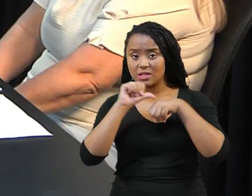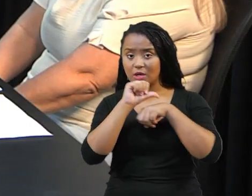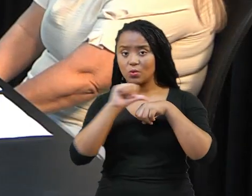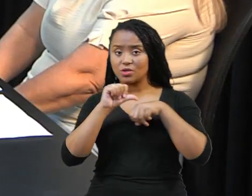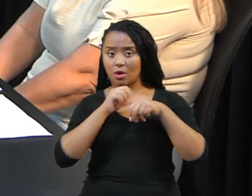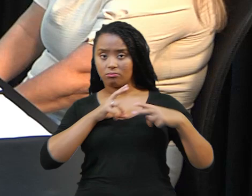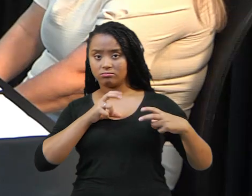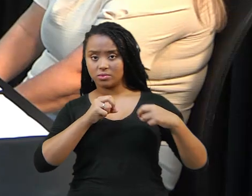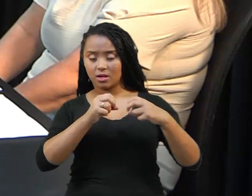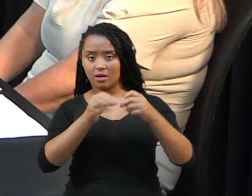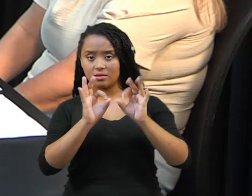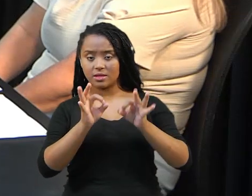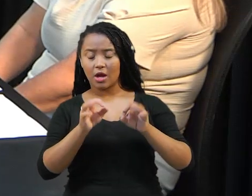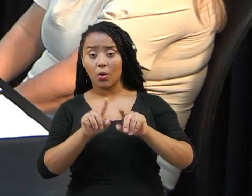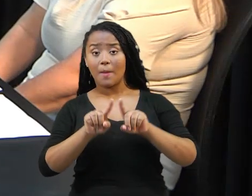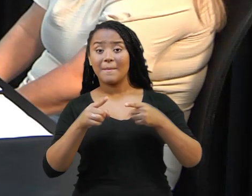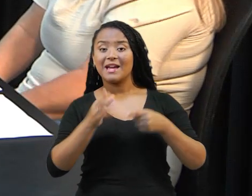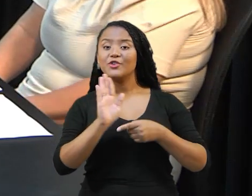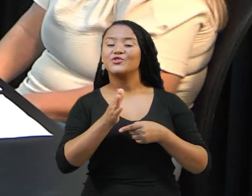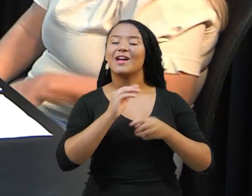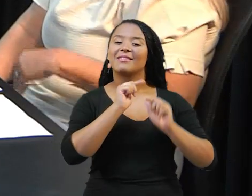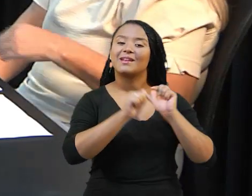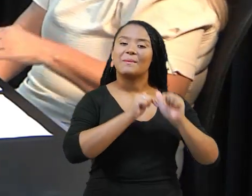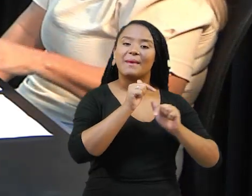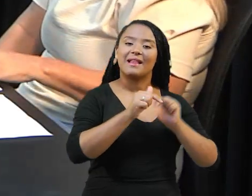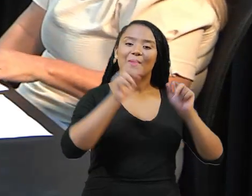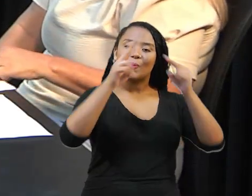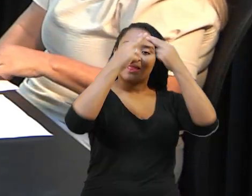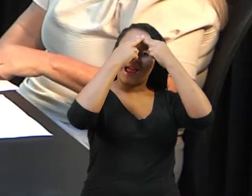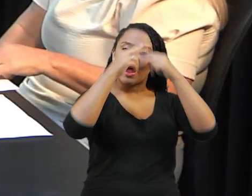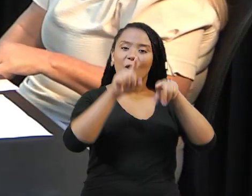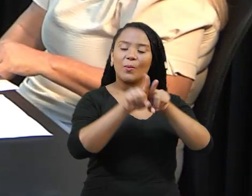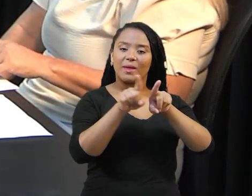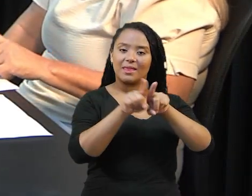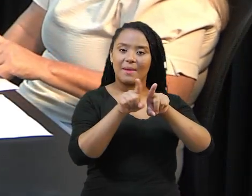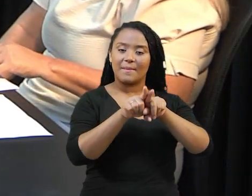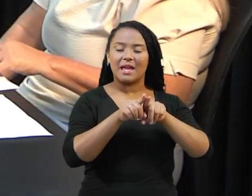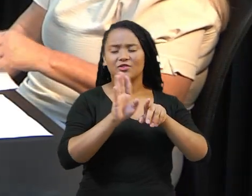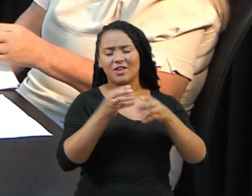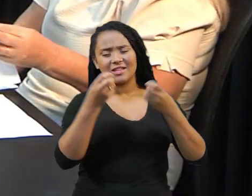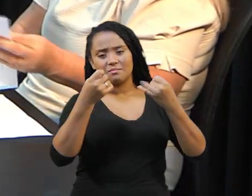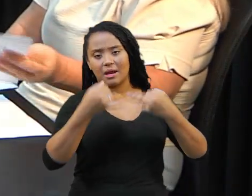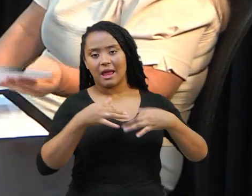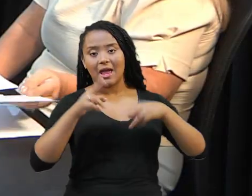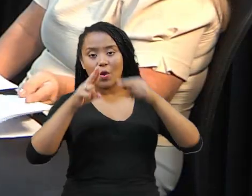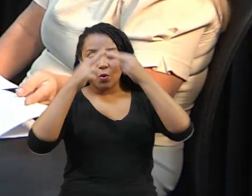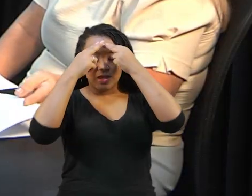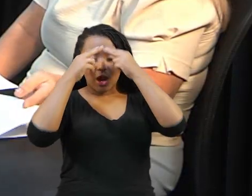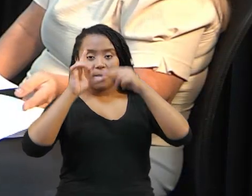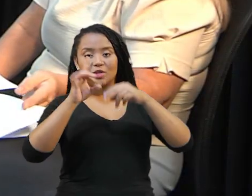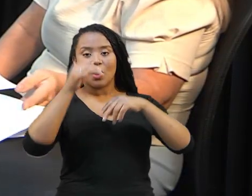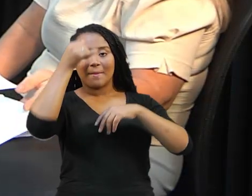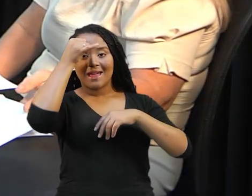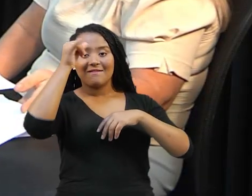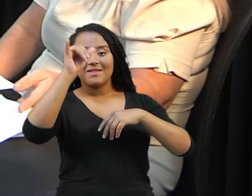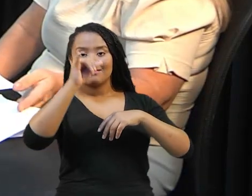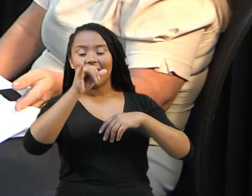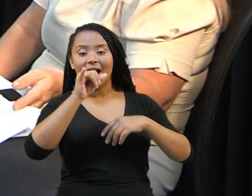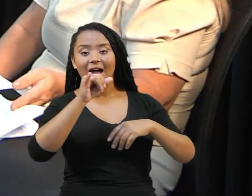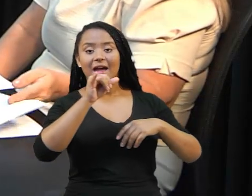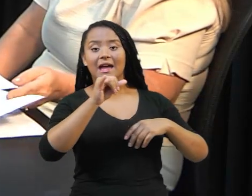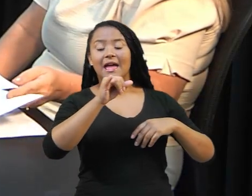oncológico, eu trabalhei muito tempo no trauma, né? Então, o trauma, como eu falei, é uma contenção de danos, então tem muito